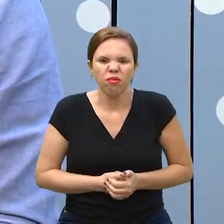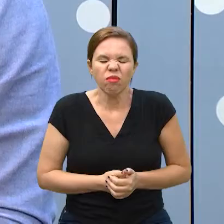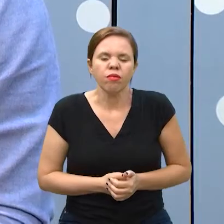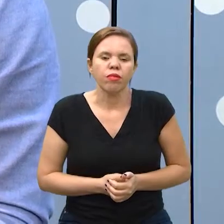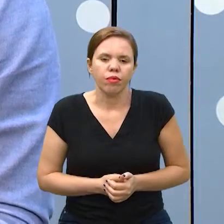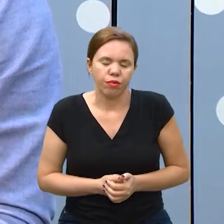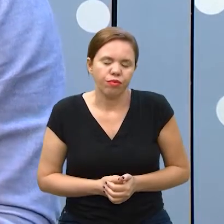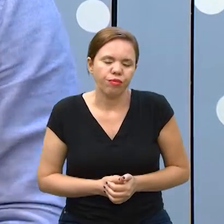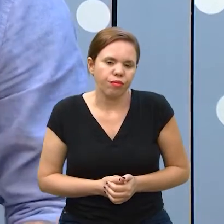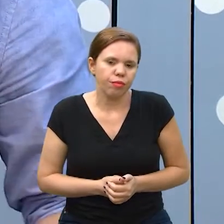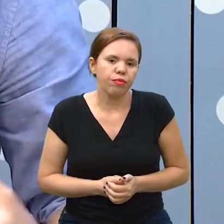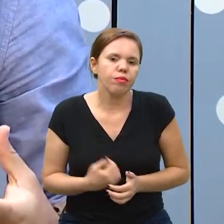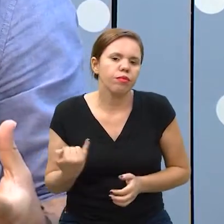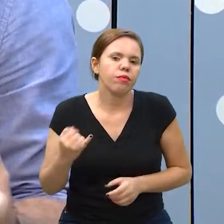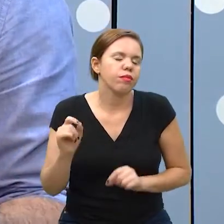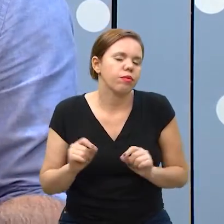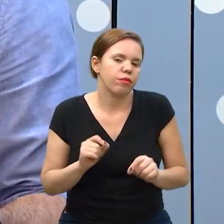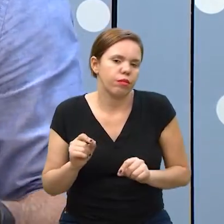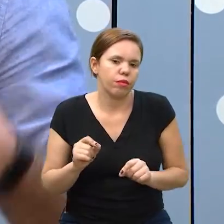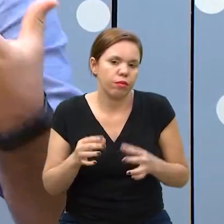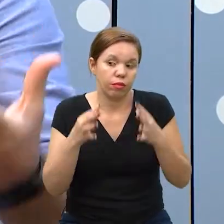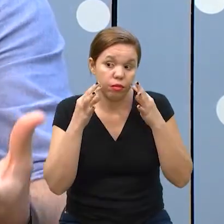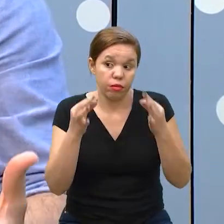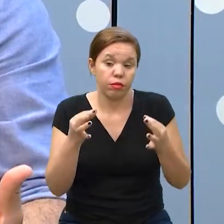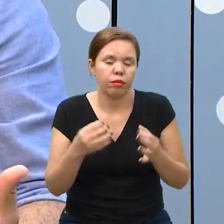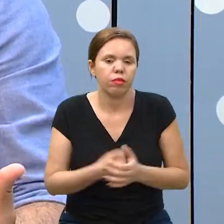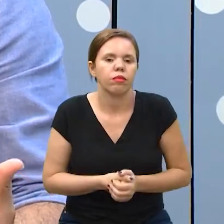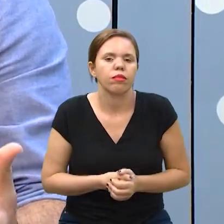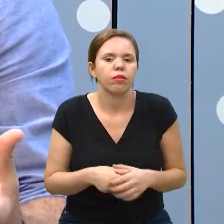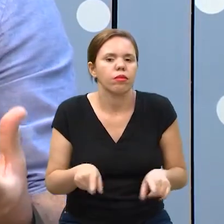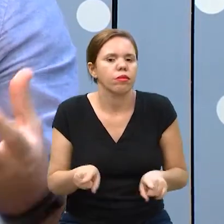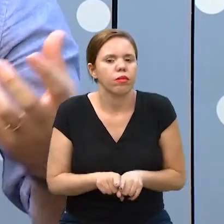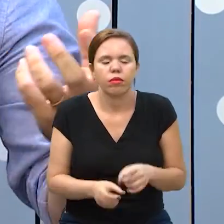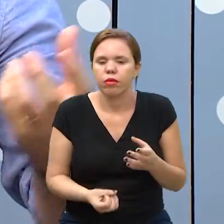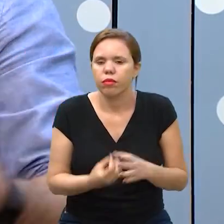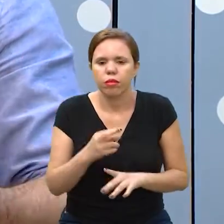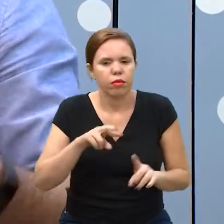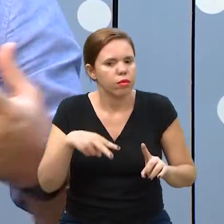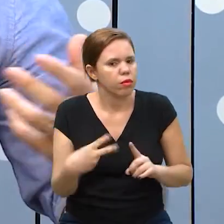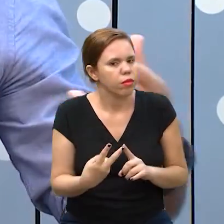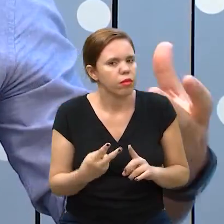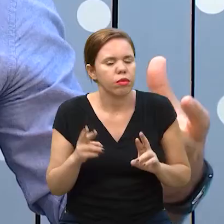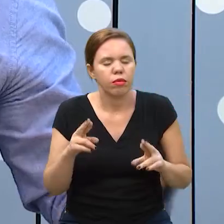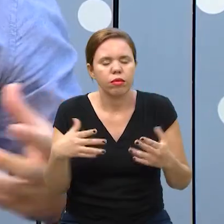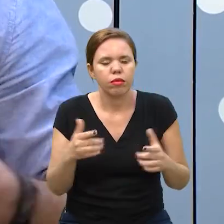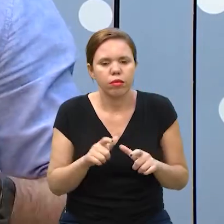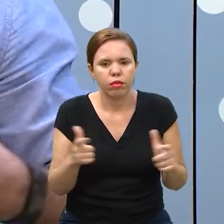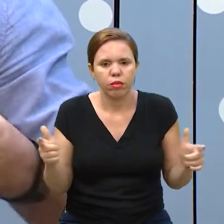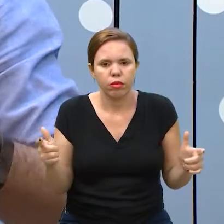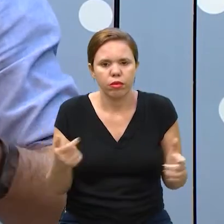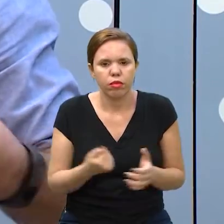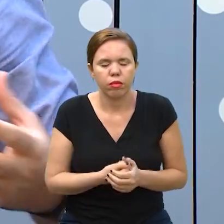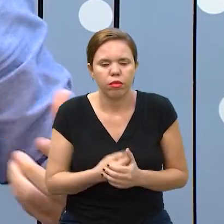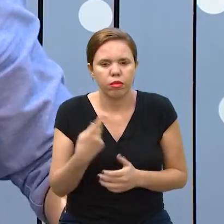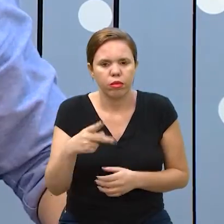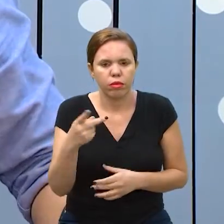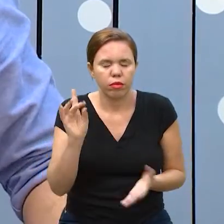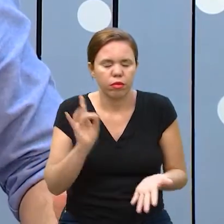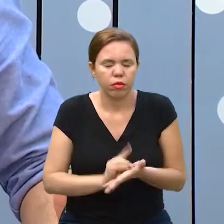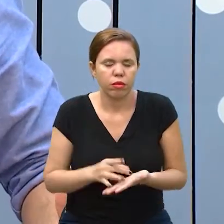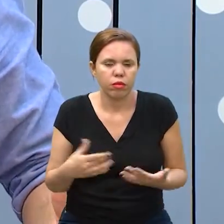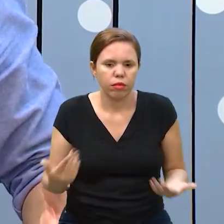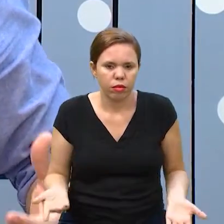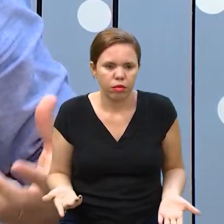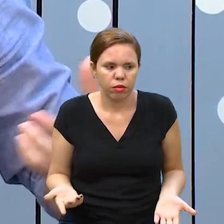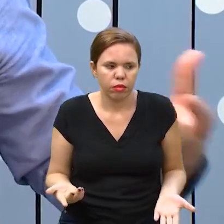maior. Mas é importante que ele fique de olho, né? Então também não criar uma expectativa muito grande, muito descolada da